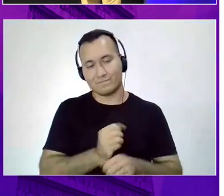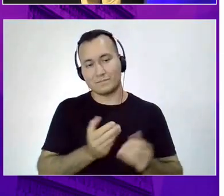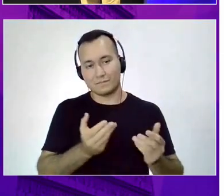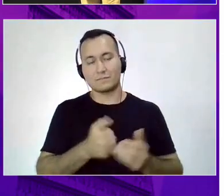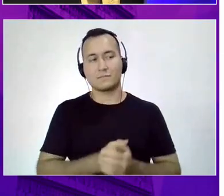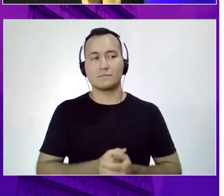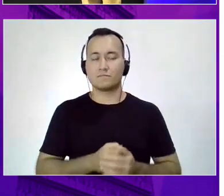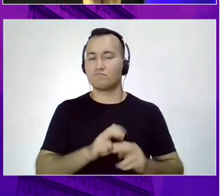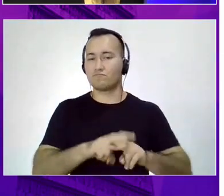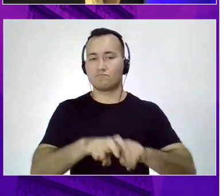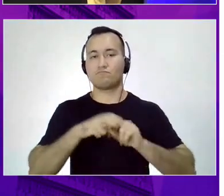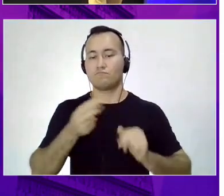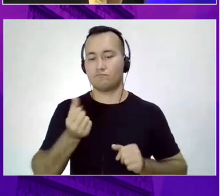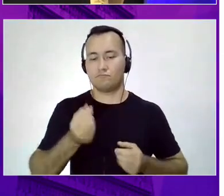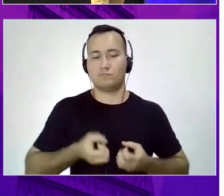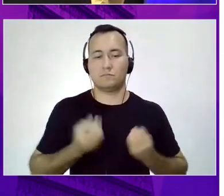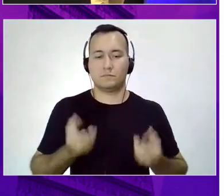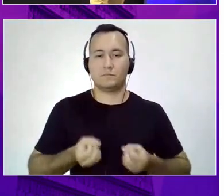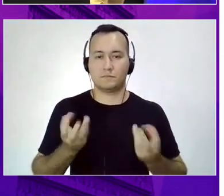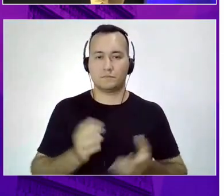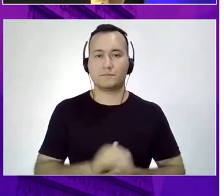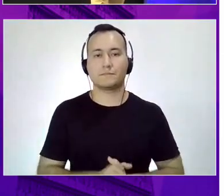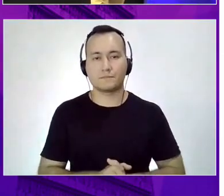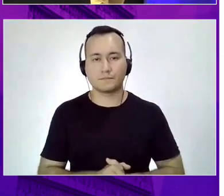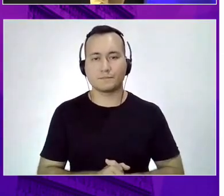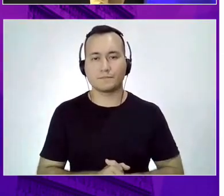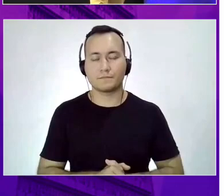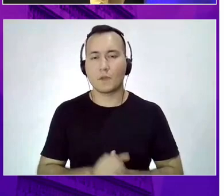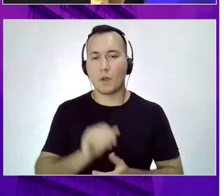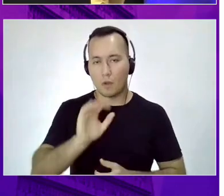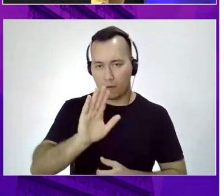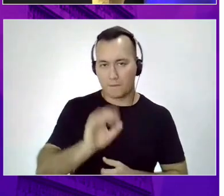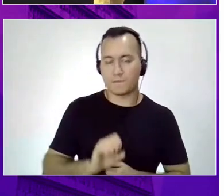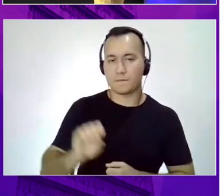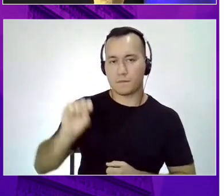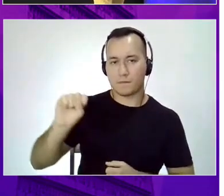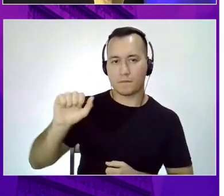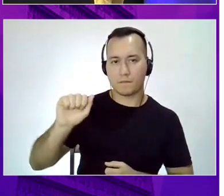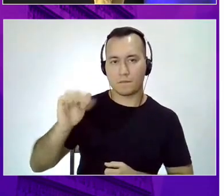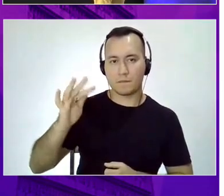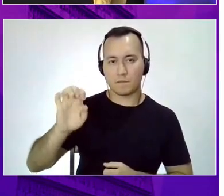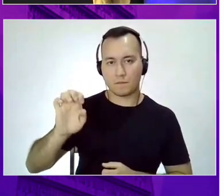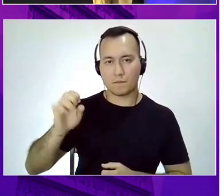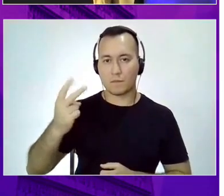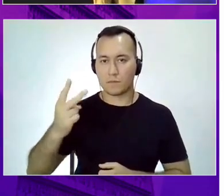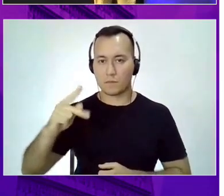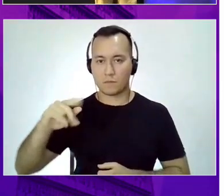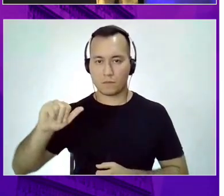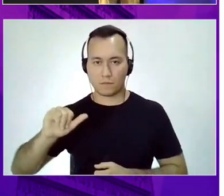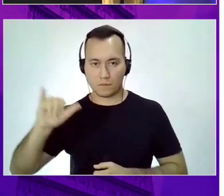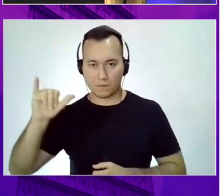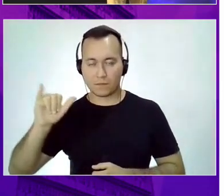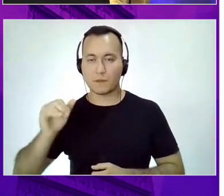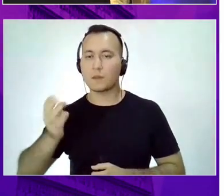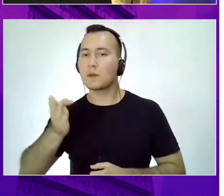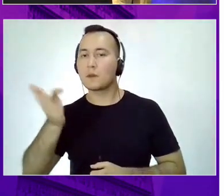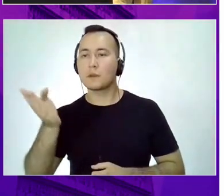uma empresa que intermedia pagamentos, ou seja, os nossos principais serviços é a criação de cobrança de Pix, boleto e